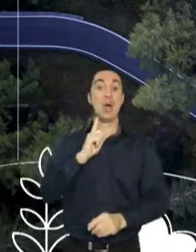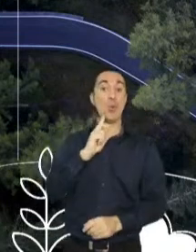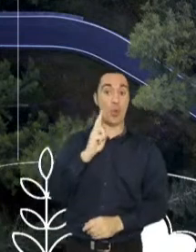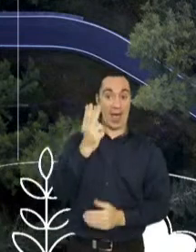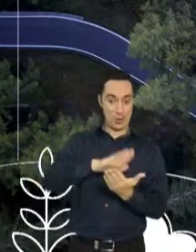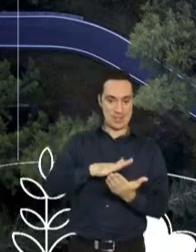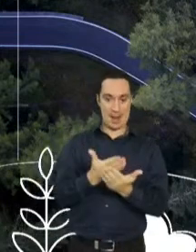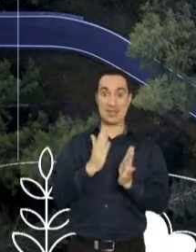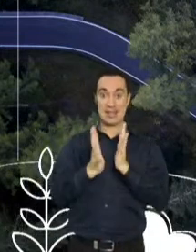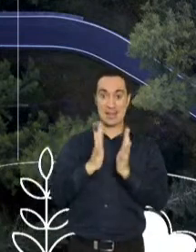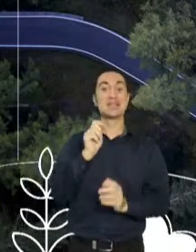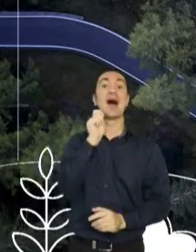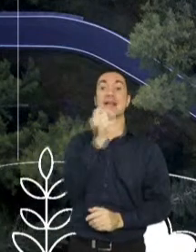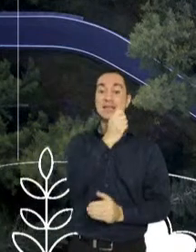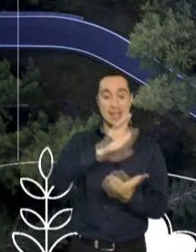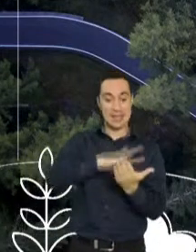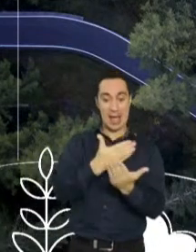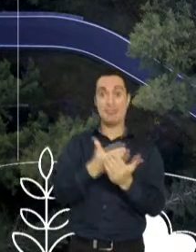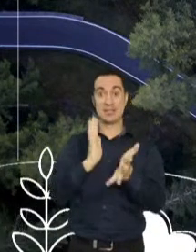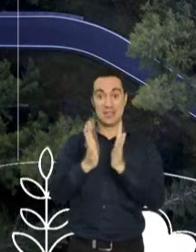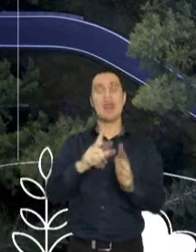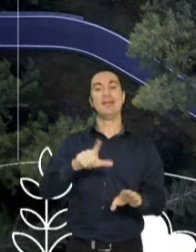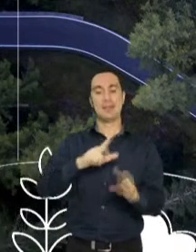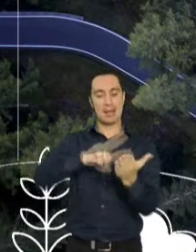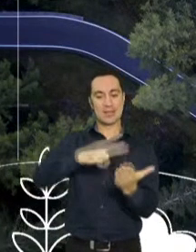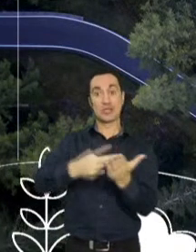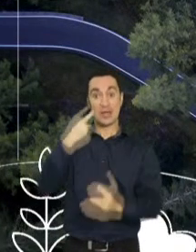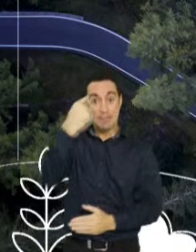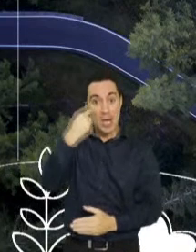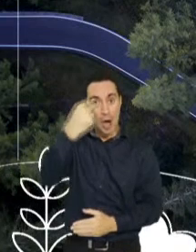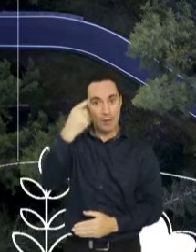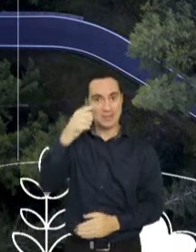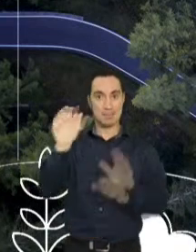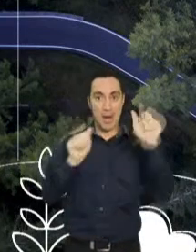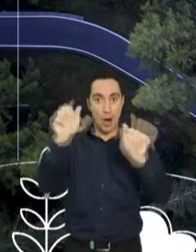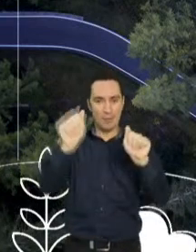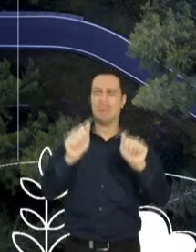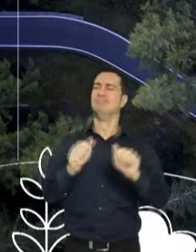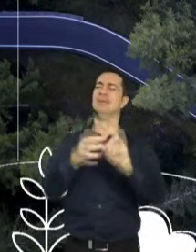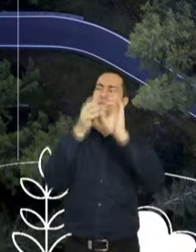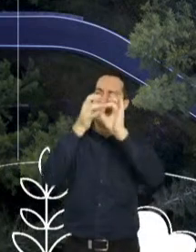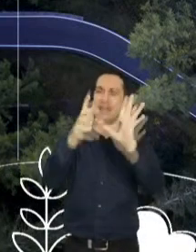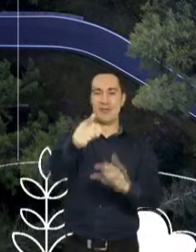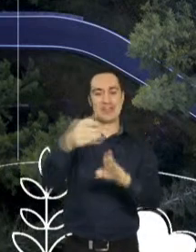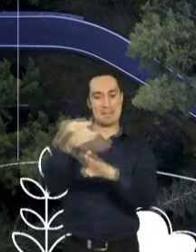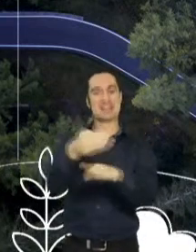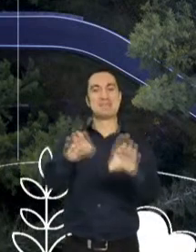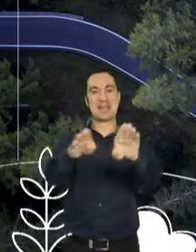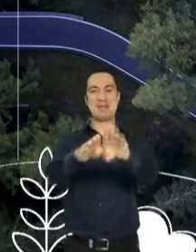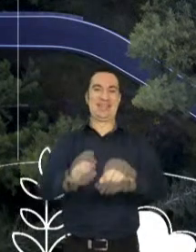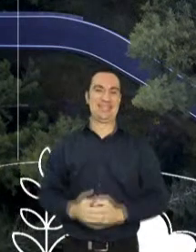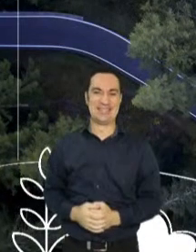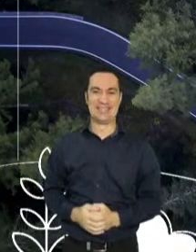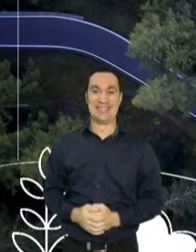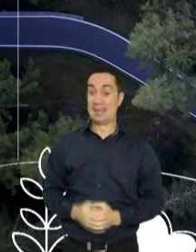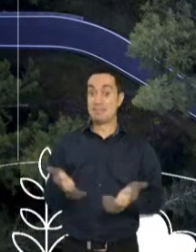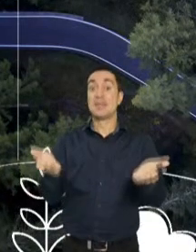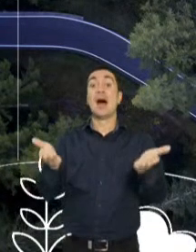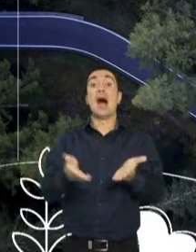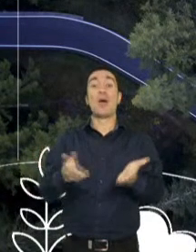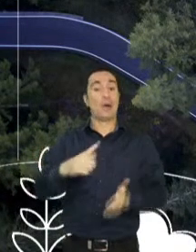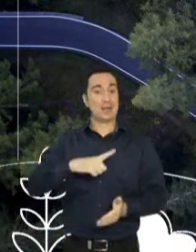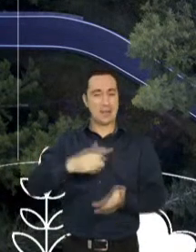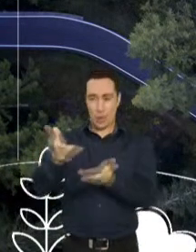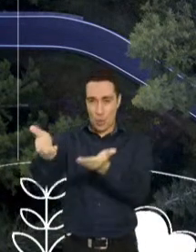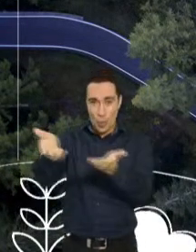da Alessandra e da Daniele, eu espero que vocês me ajudem a tocar esse evento. Estou contando por esse lado aqui. Agora, eu